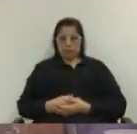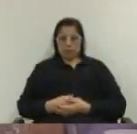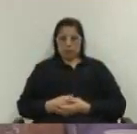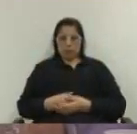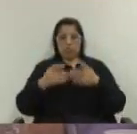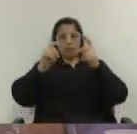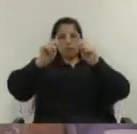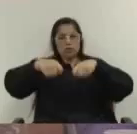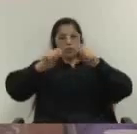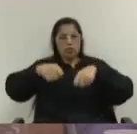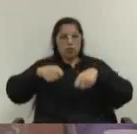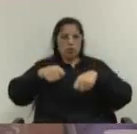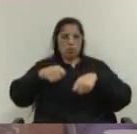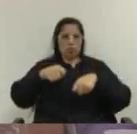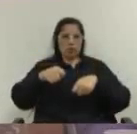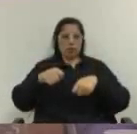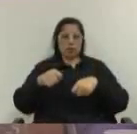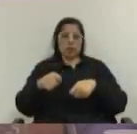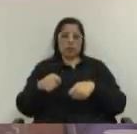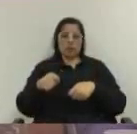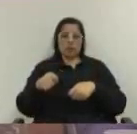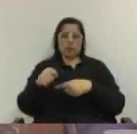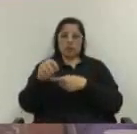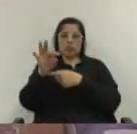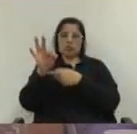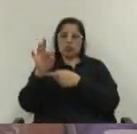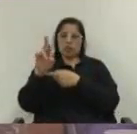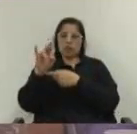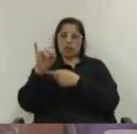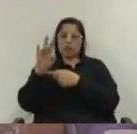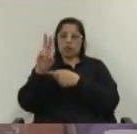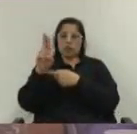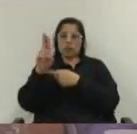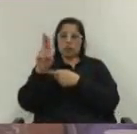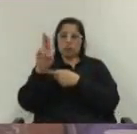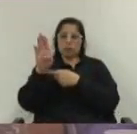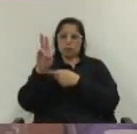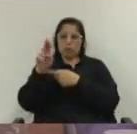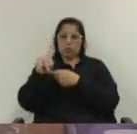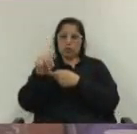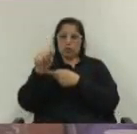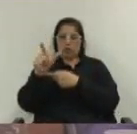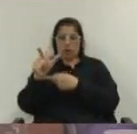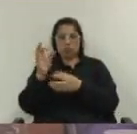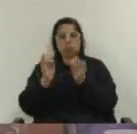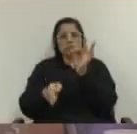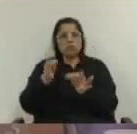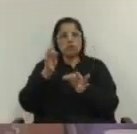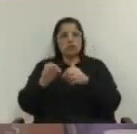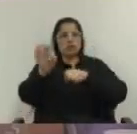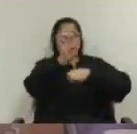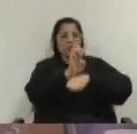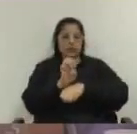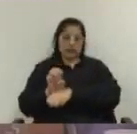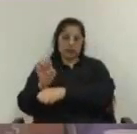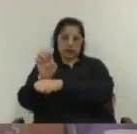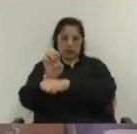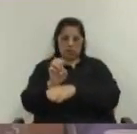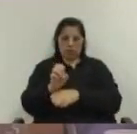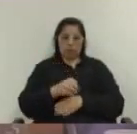competência privativa do Tribunal de Justiça do Estado, nos termos do inciso 10º do artigo